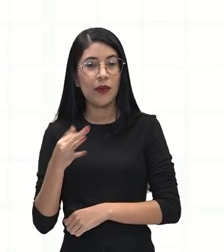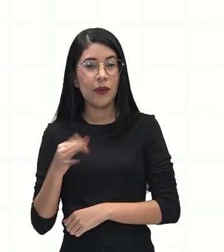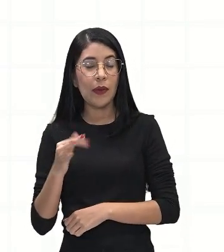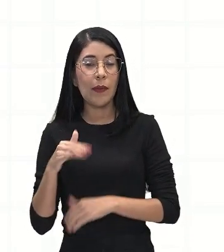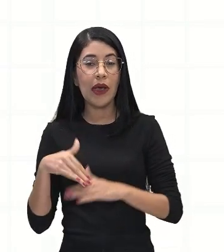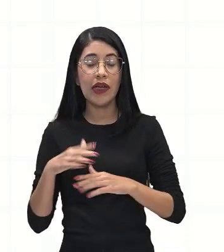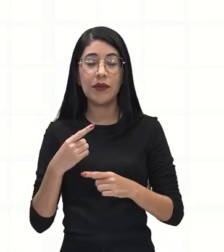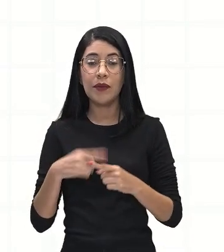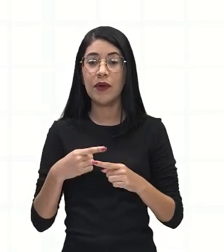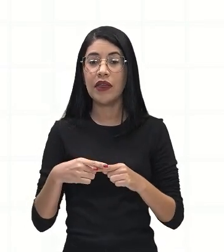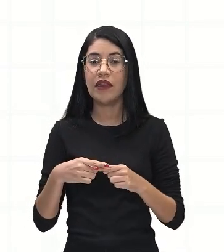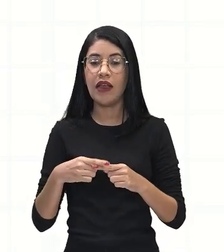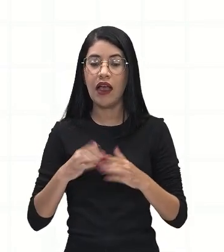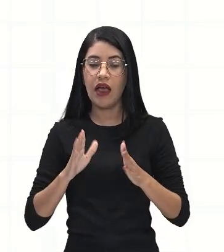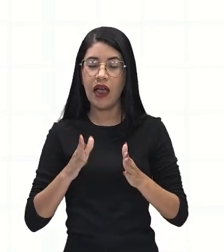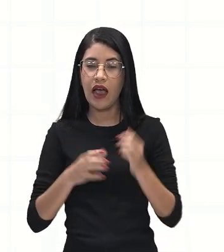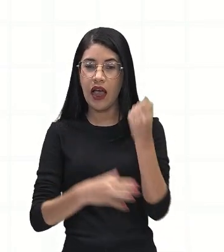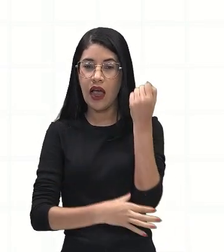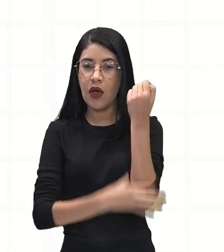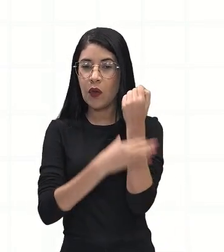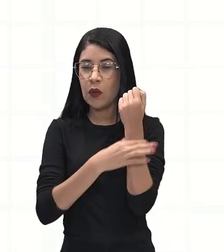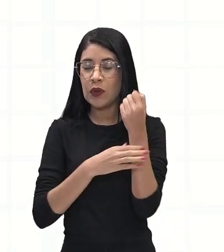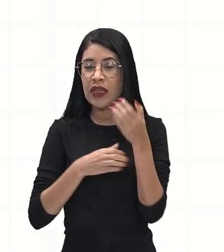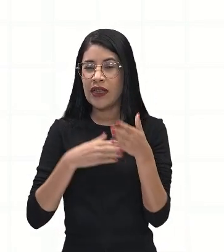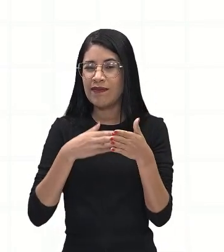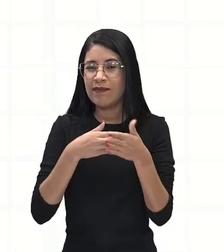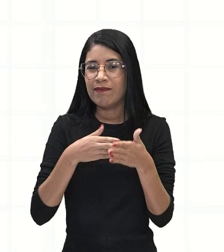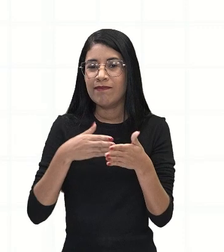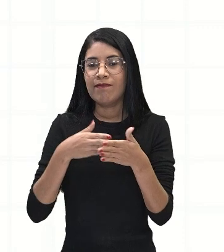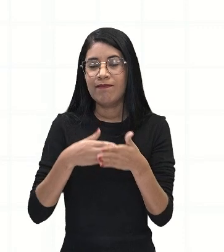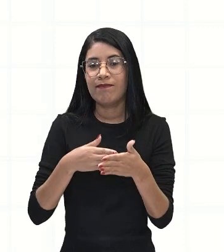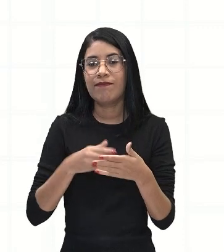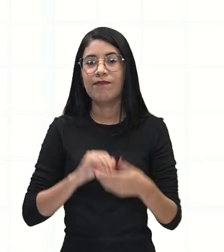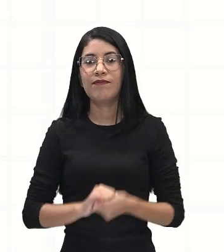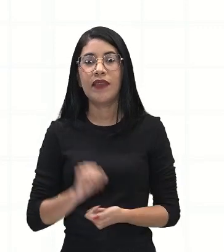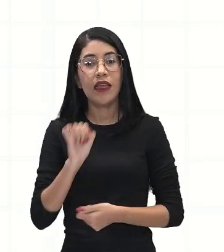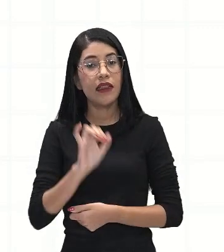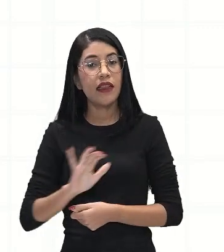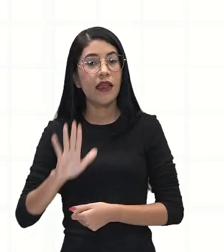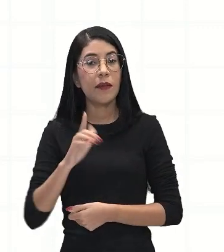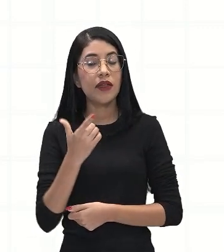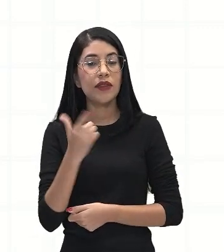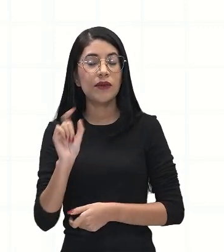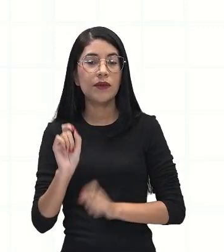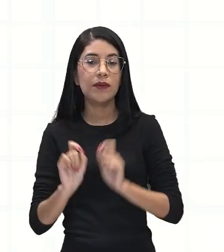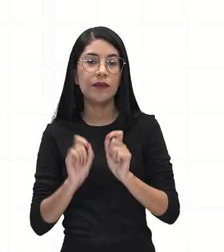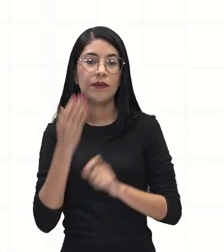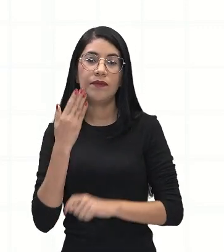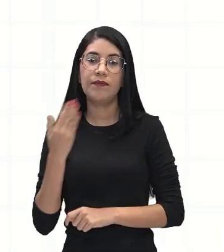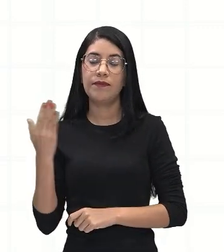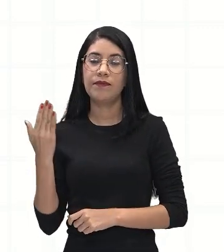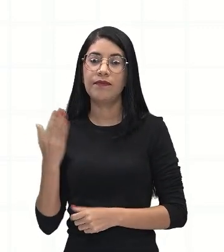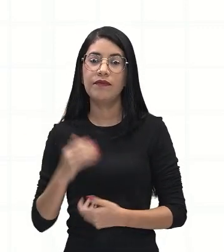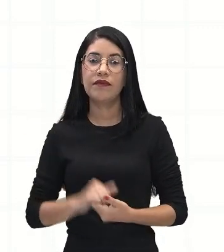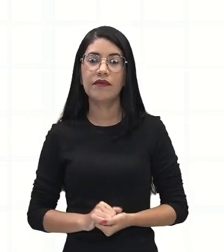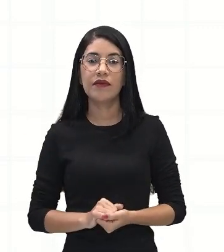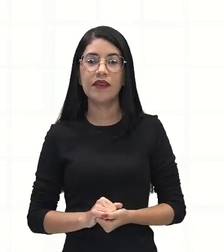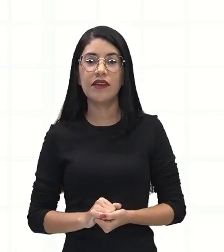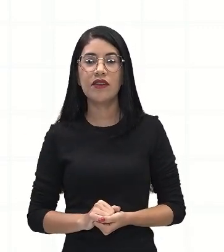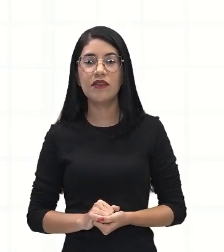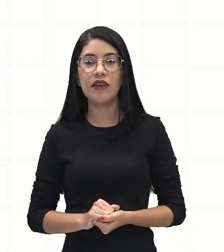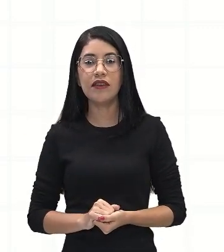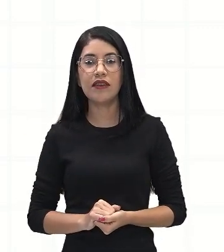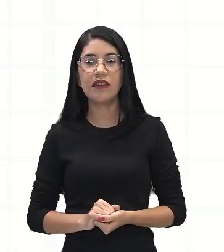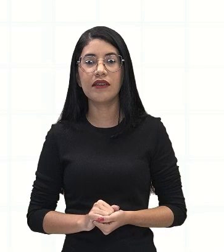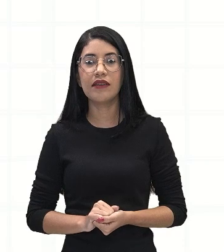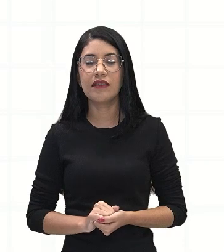forçando muito a sua coluna. Na próxima figura, nós vamos observar O segundo desvio, também